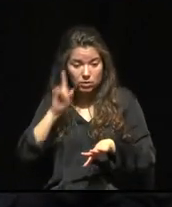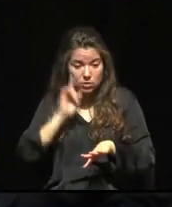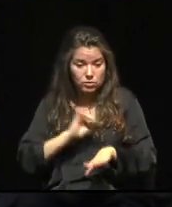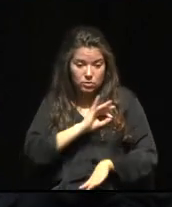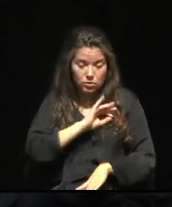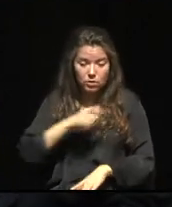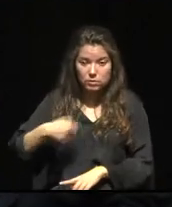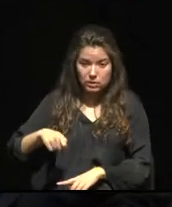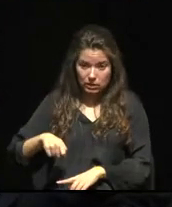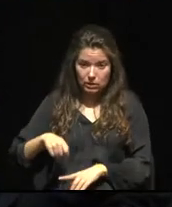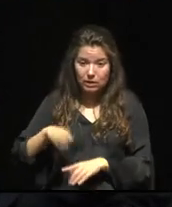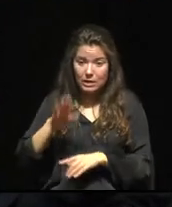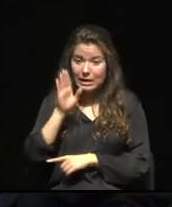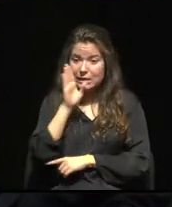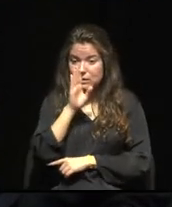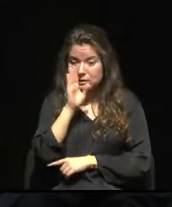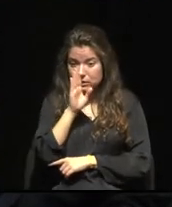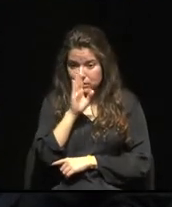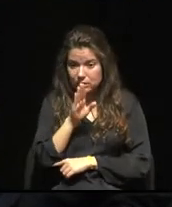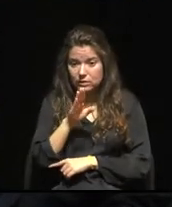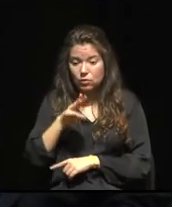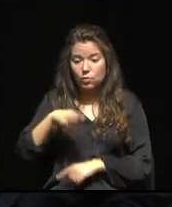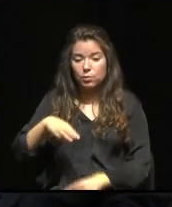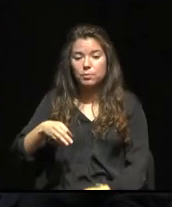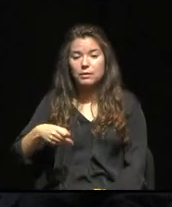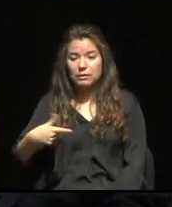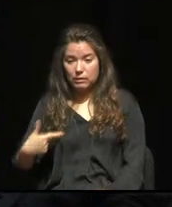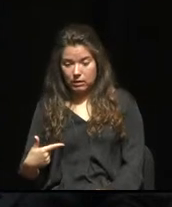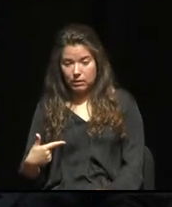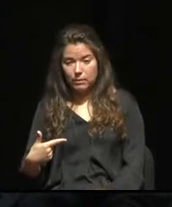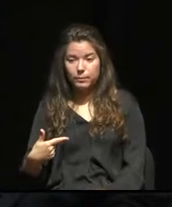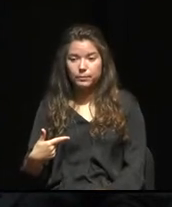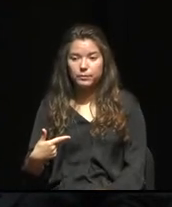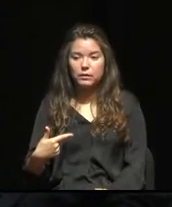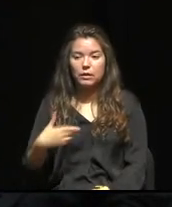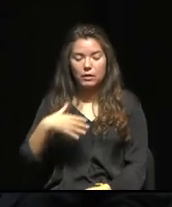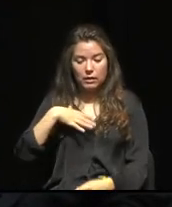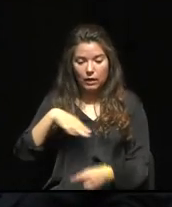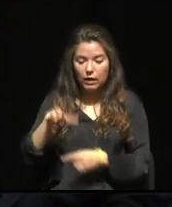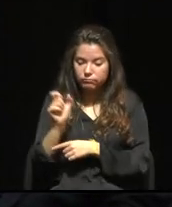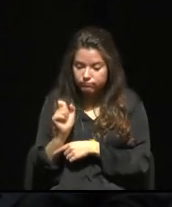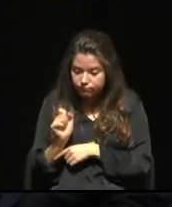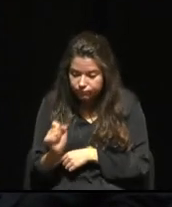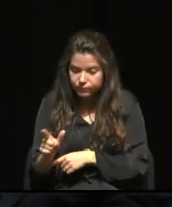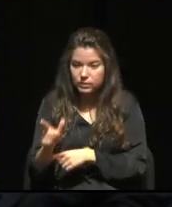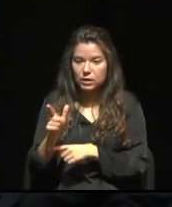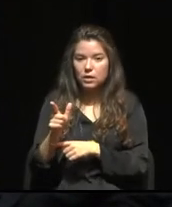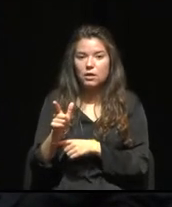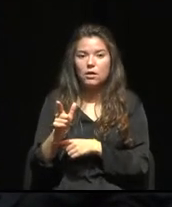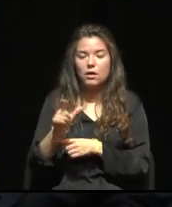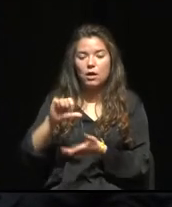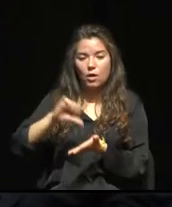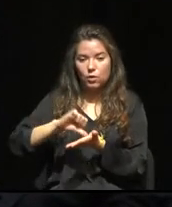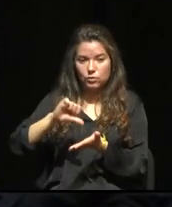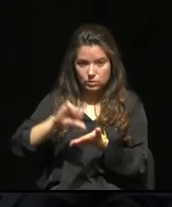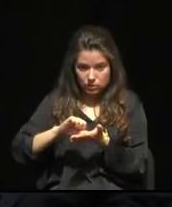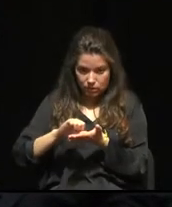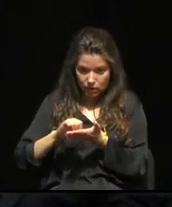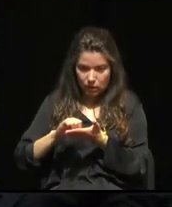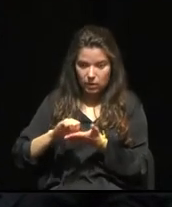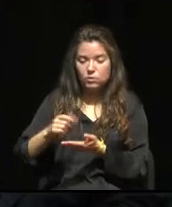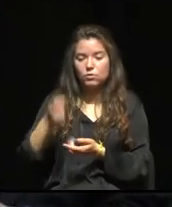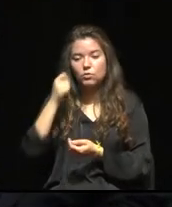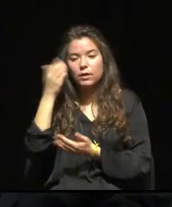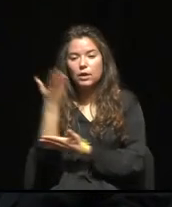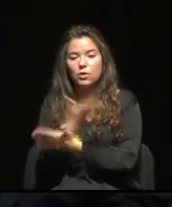a intenção do movimento partido da terra manter o envio do presente voto ao centro económico e cultural de taipi em